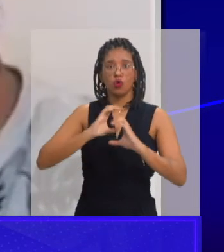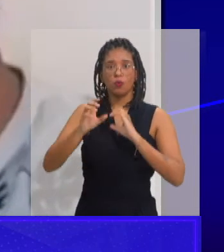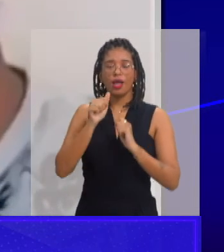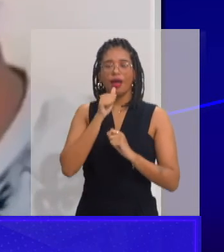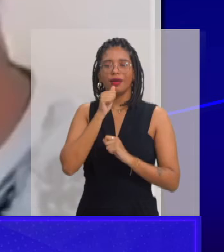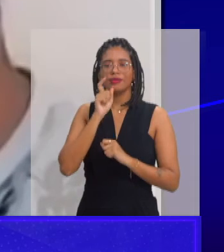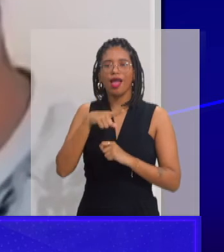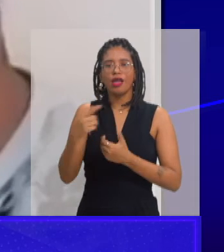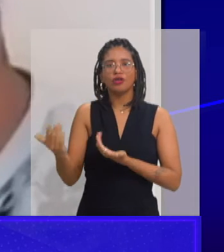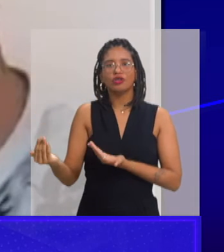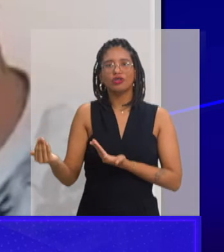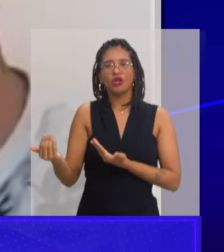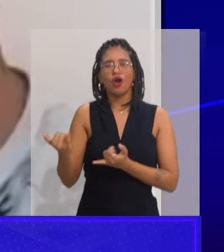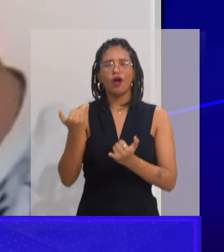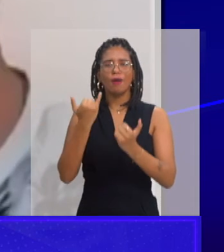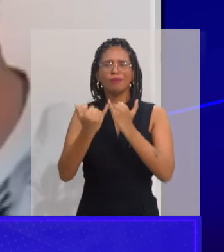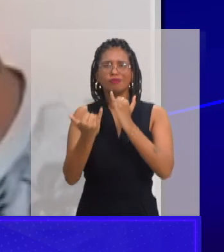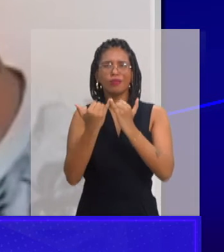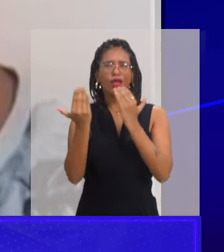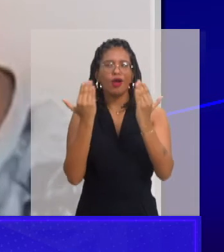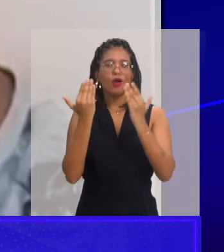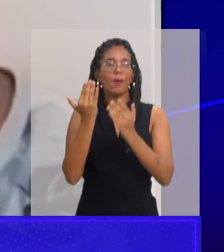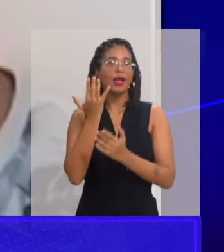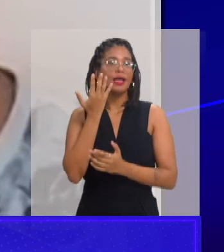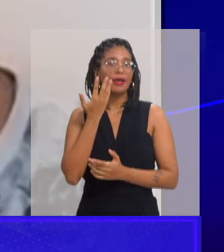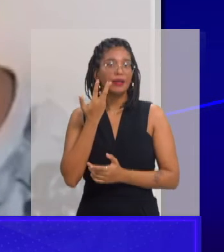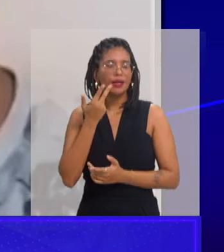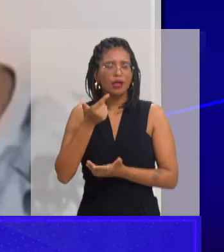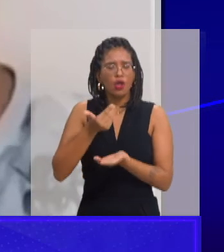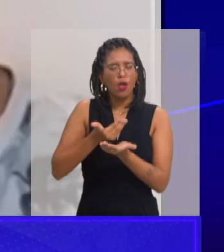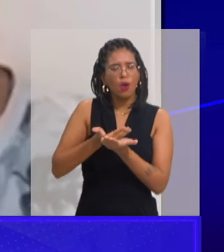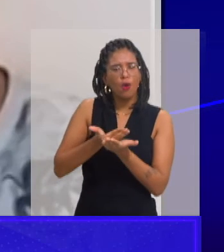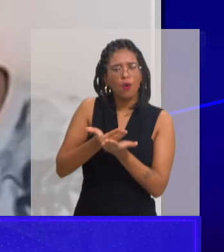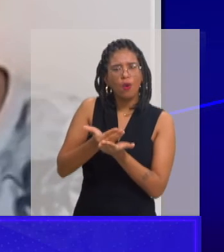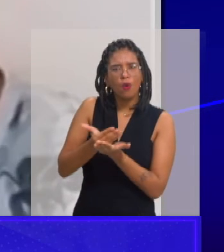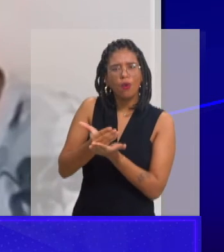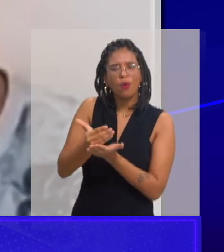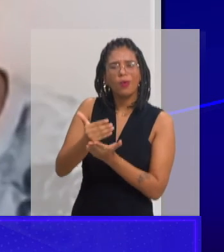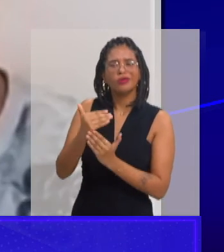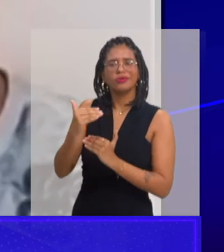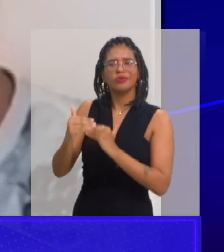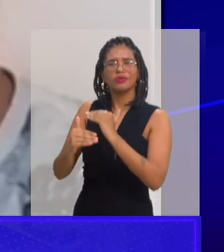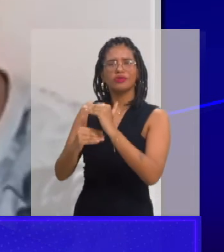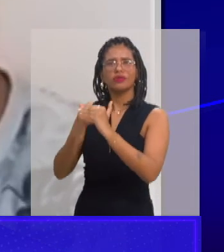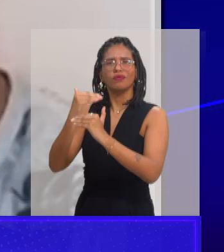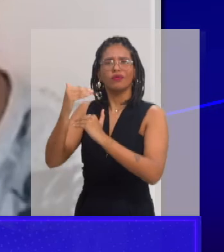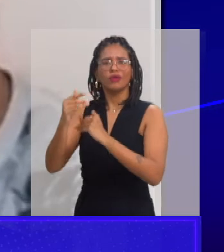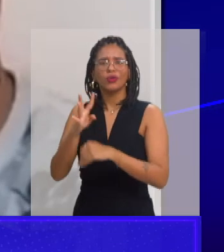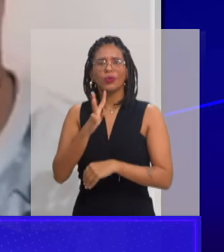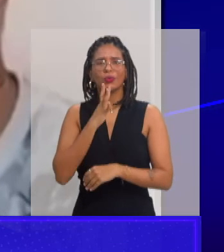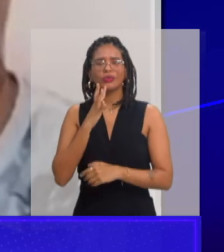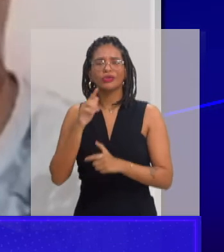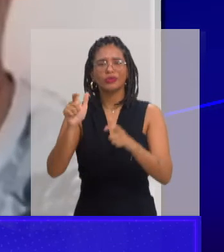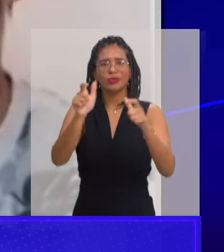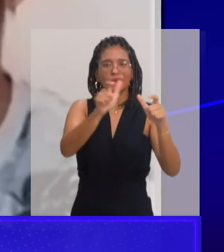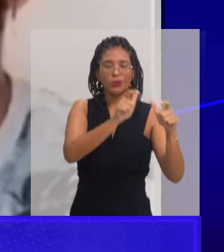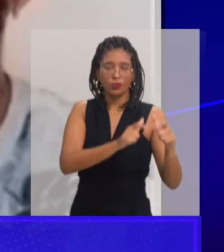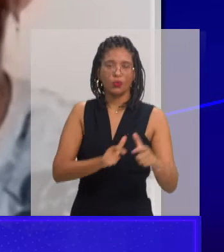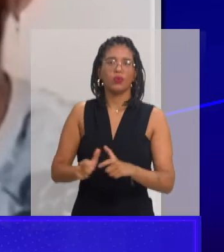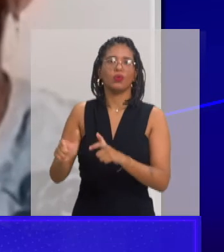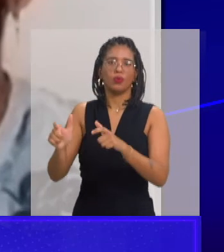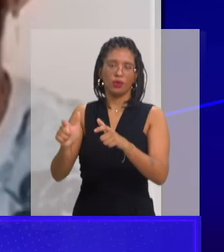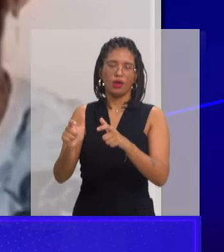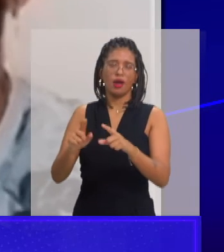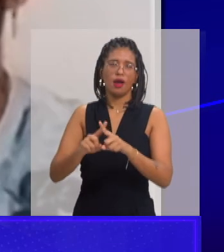Eu acho a nossa comunicação muito jovem ainda. É uma criança, começando a desenvolver os